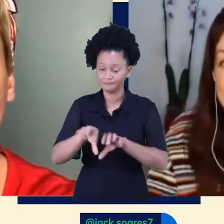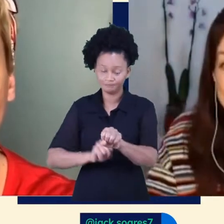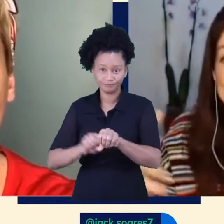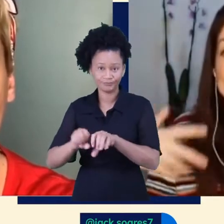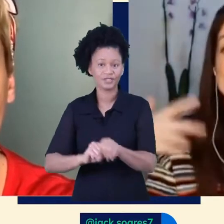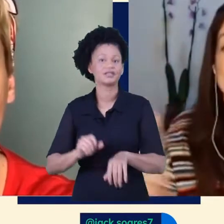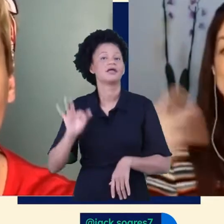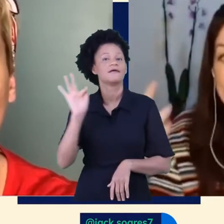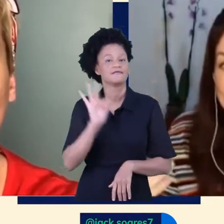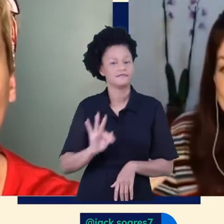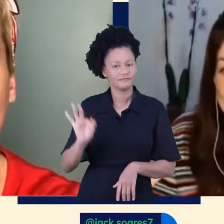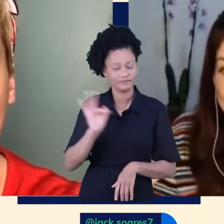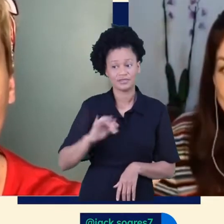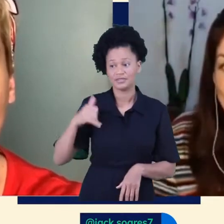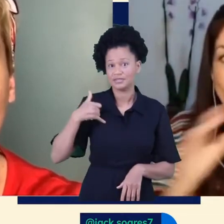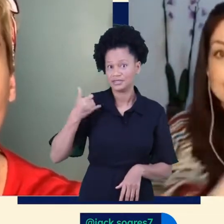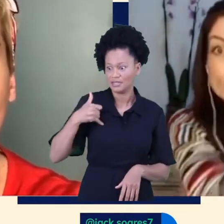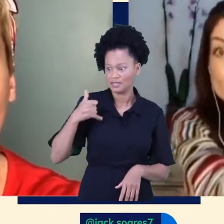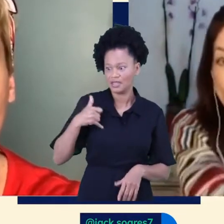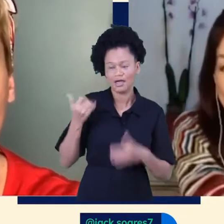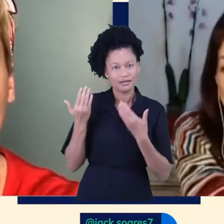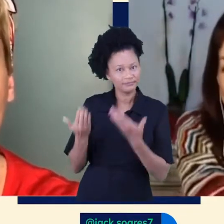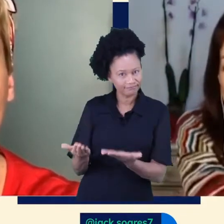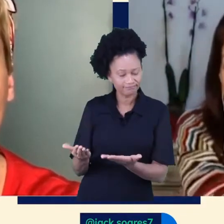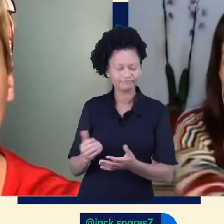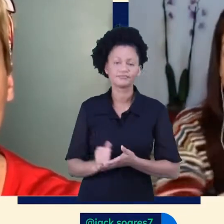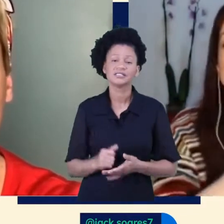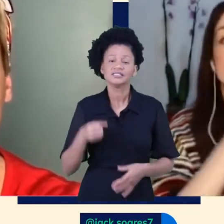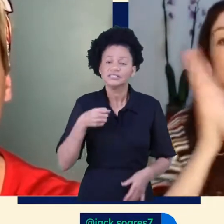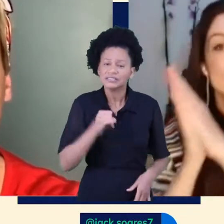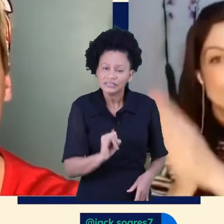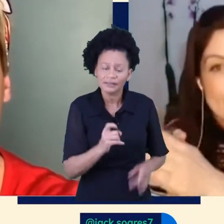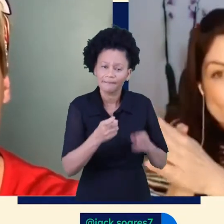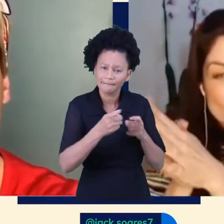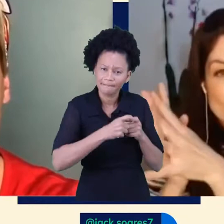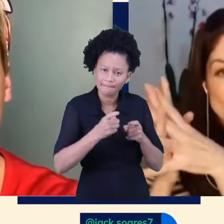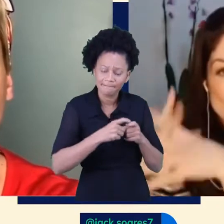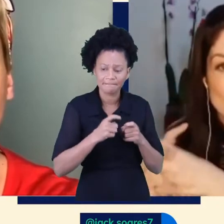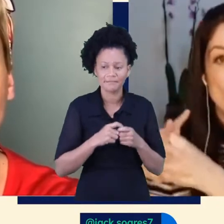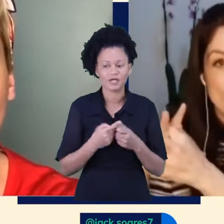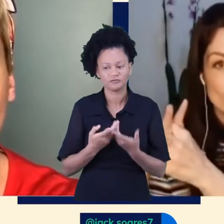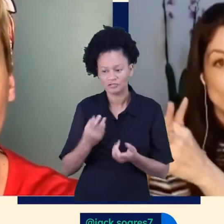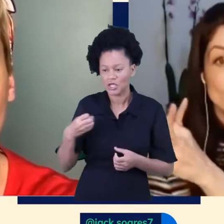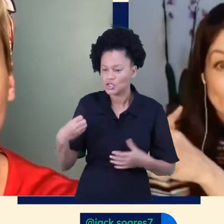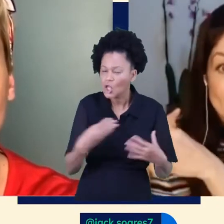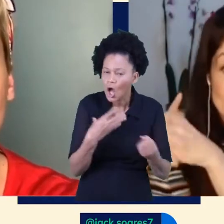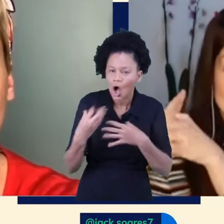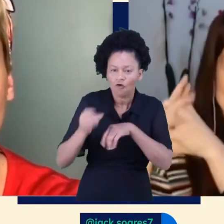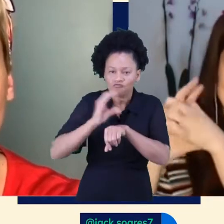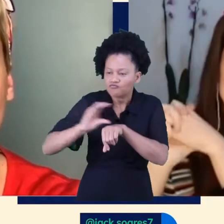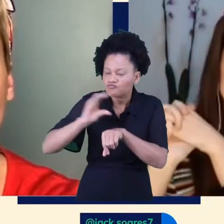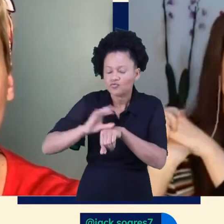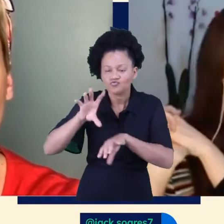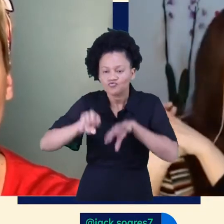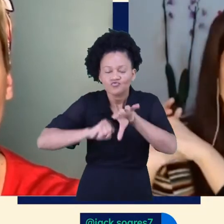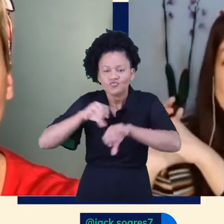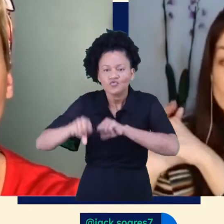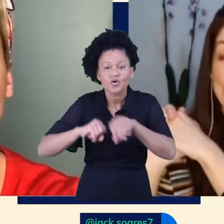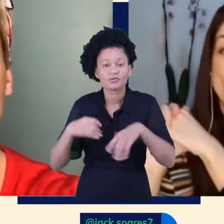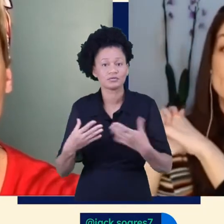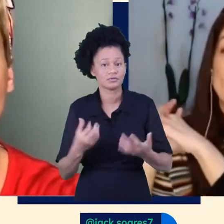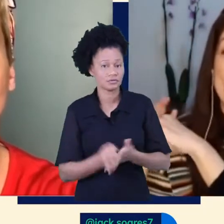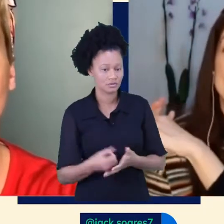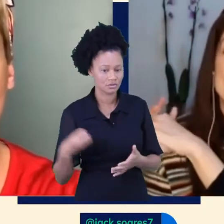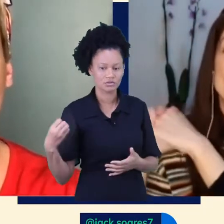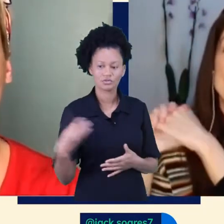esse médico se atualiza, tá? Então, não rolou com pediatra, vai em busca de um psicólogo. Pode ser que psicólogo também não